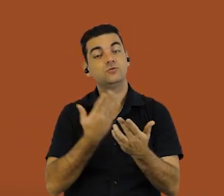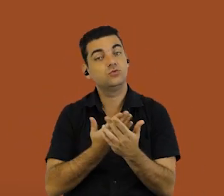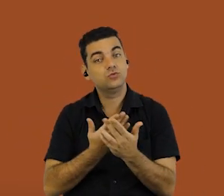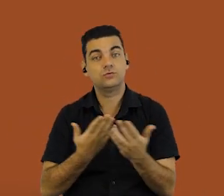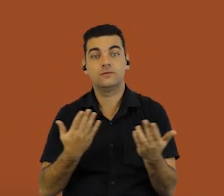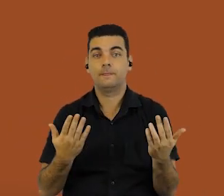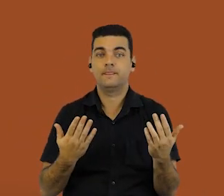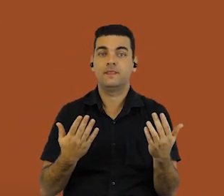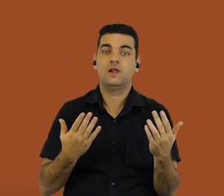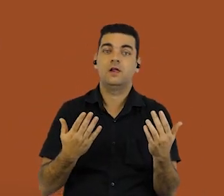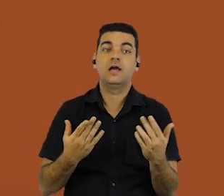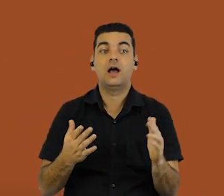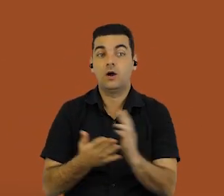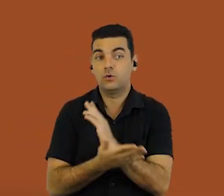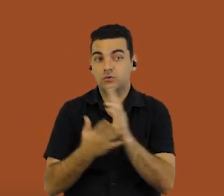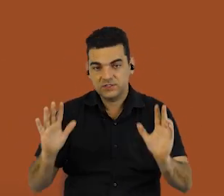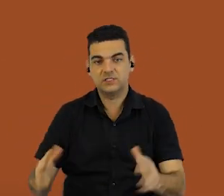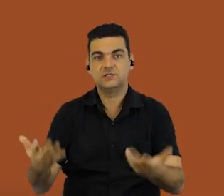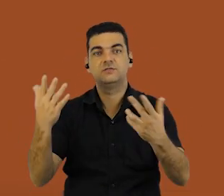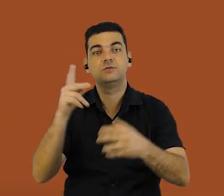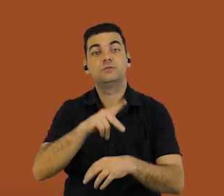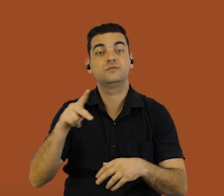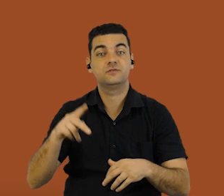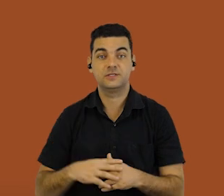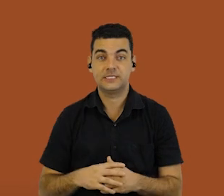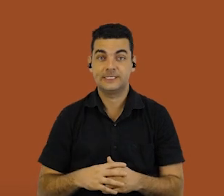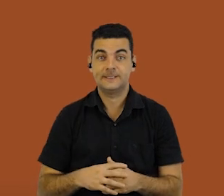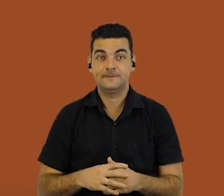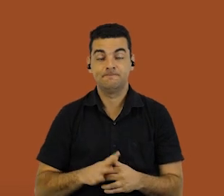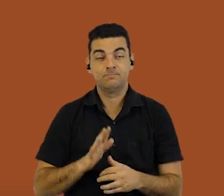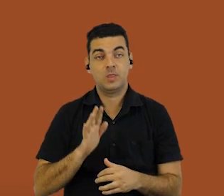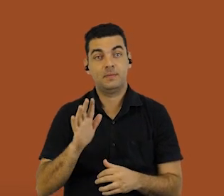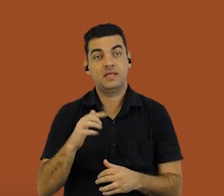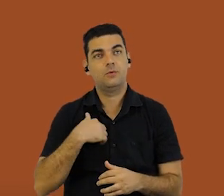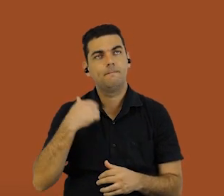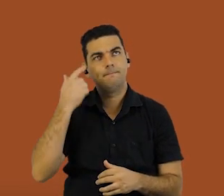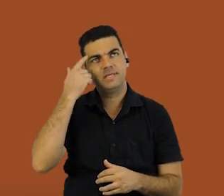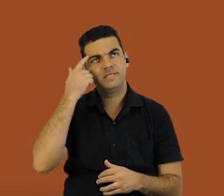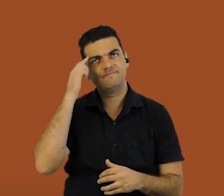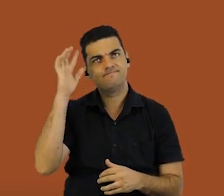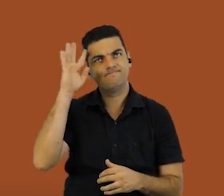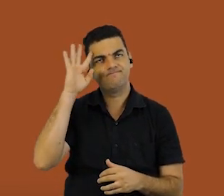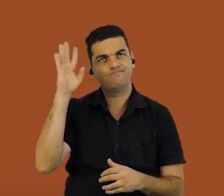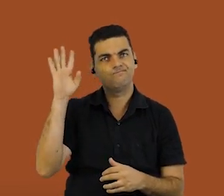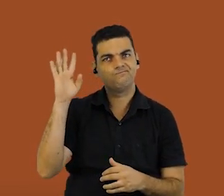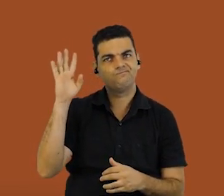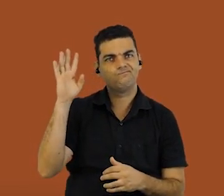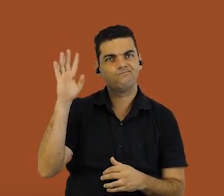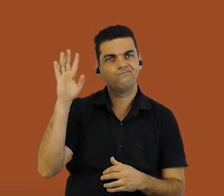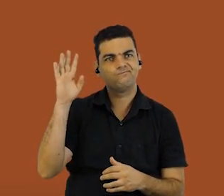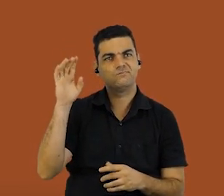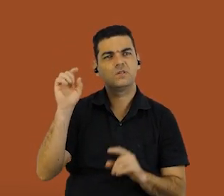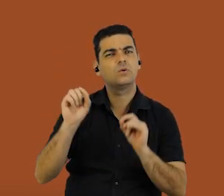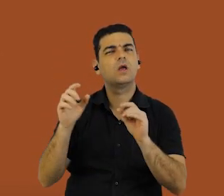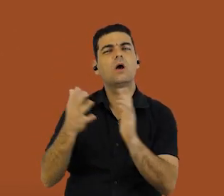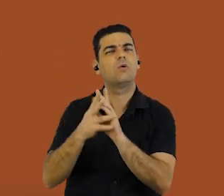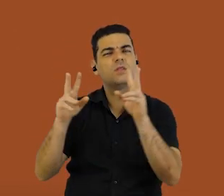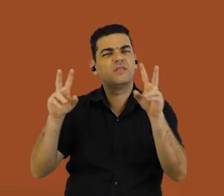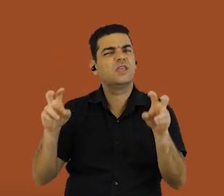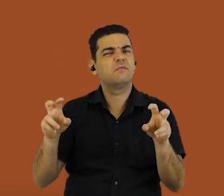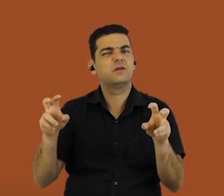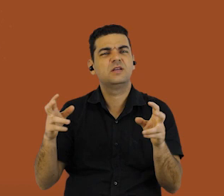extensão, projetos de capacitação de professores, mas eu nunca tinha parado para pensar sobre